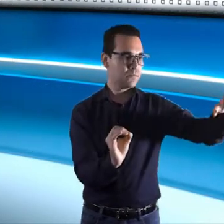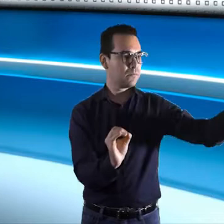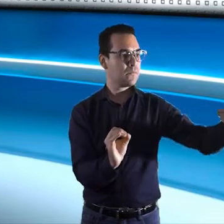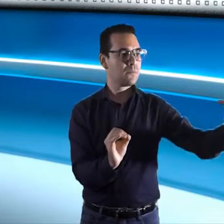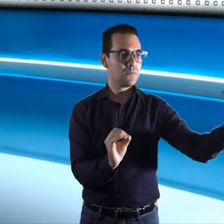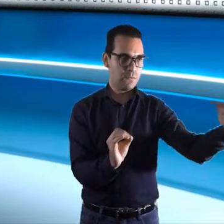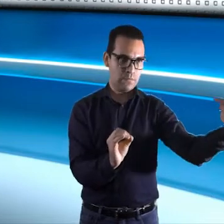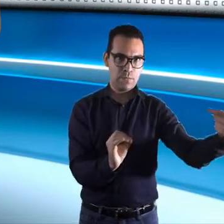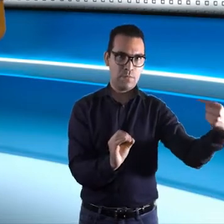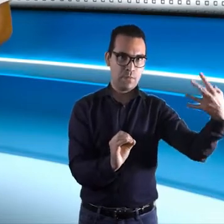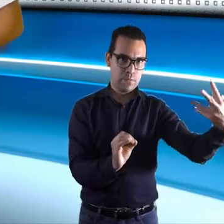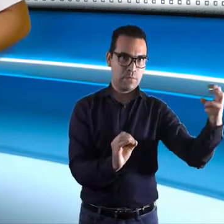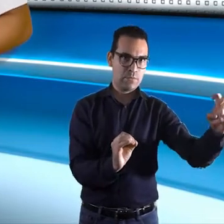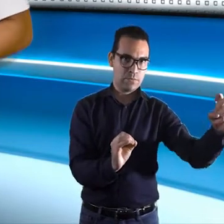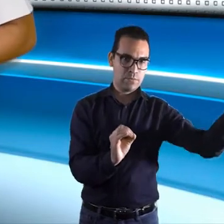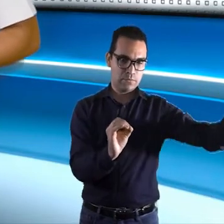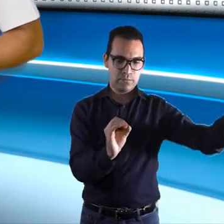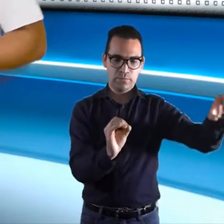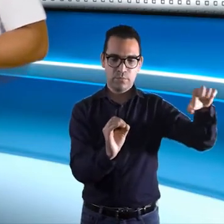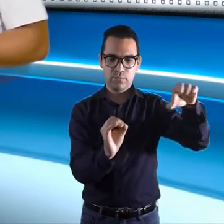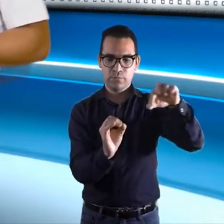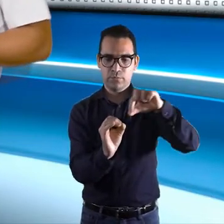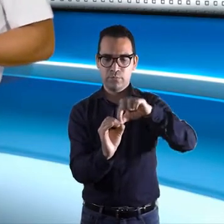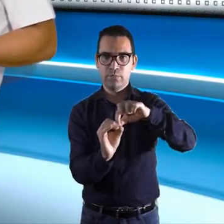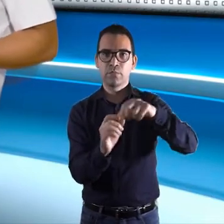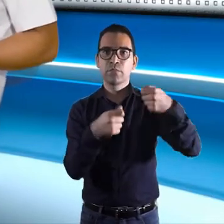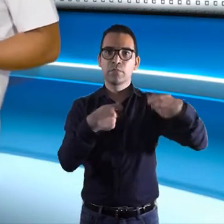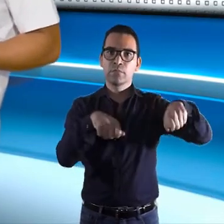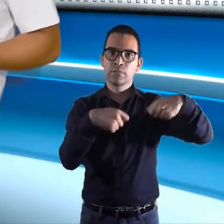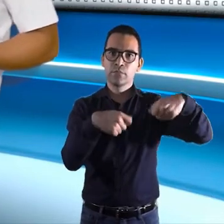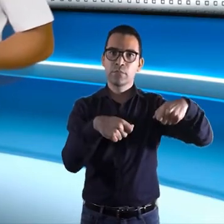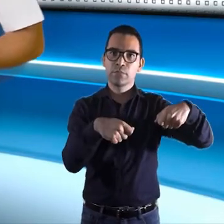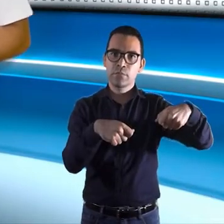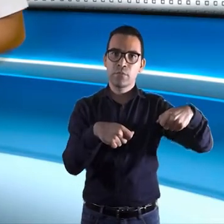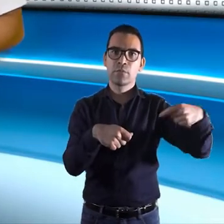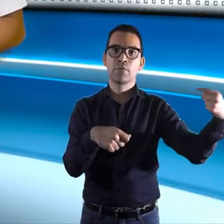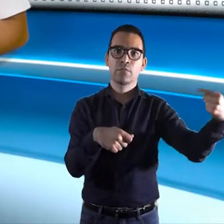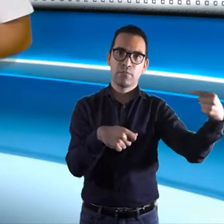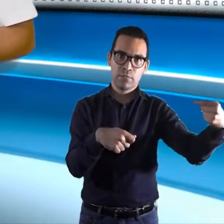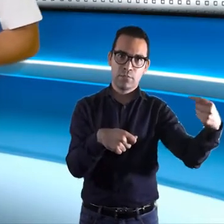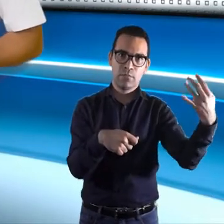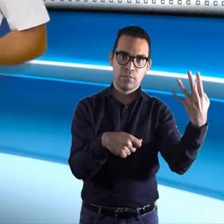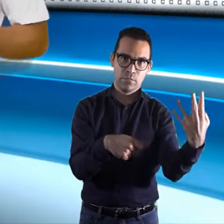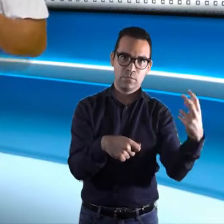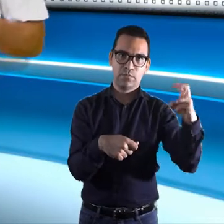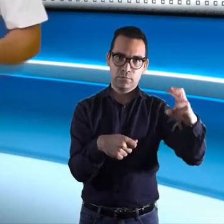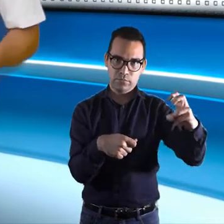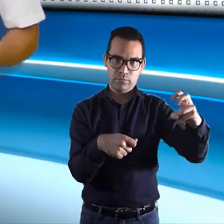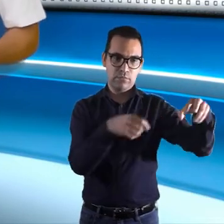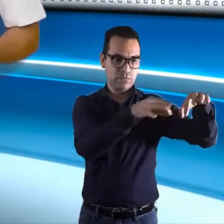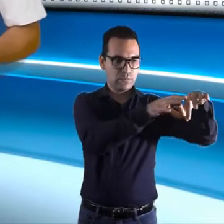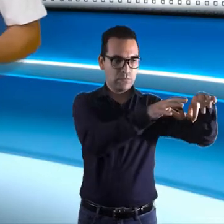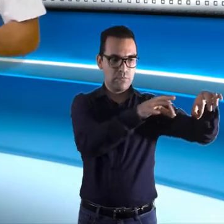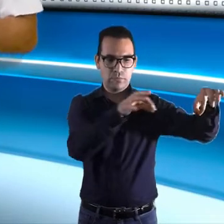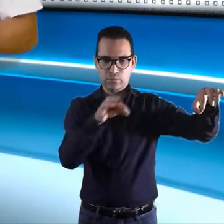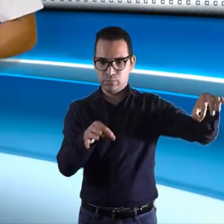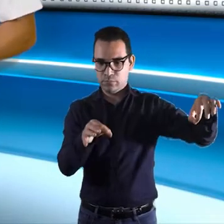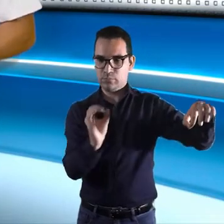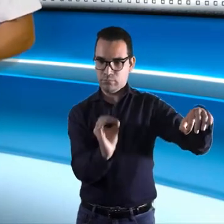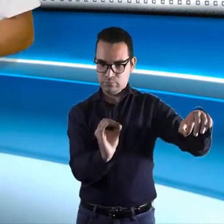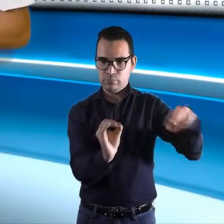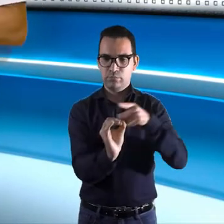o simétrico ou o oposto, caminhamos a mesma distância, só que para a direita.